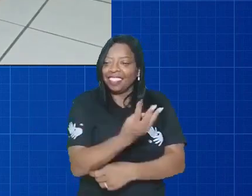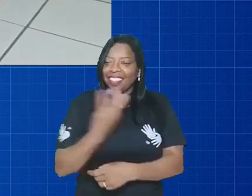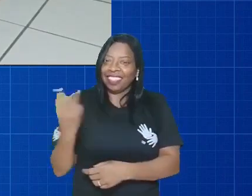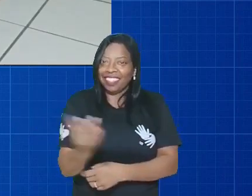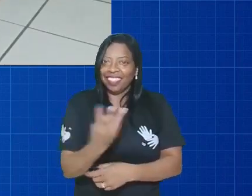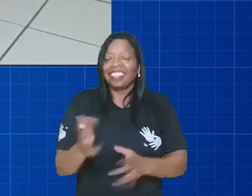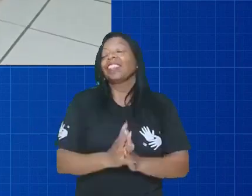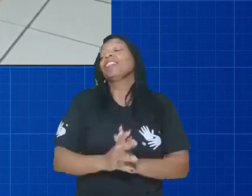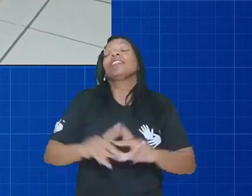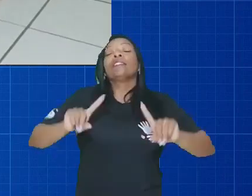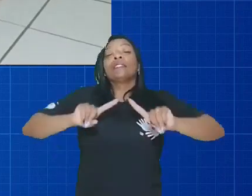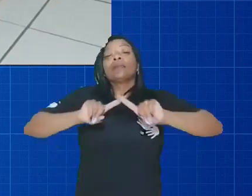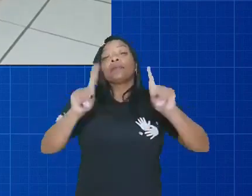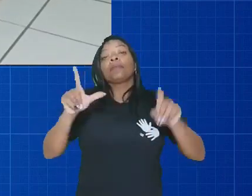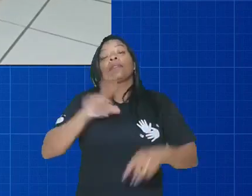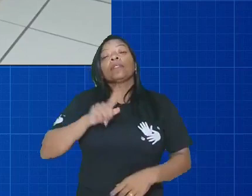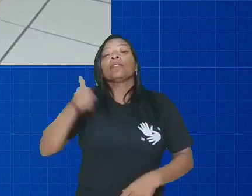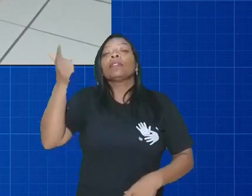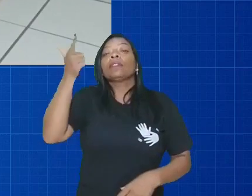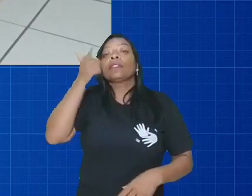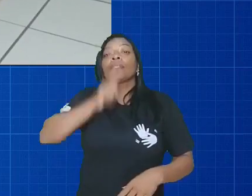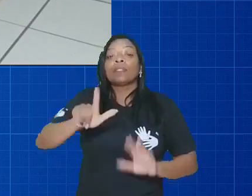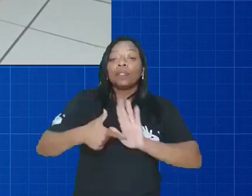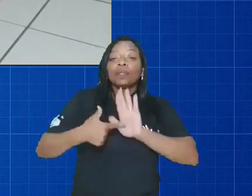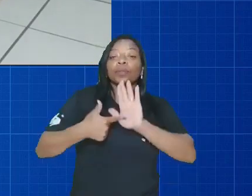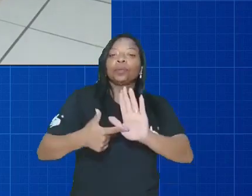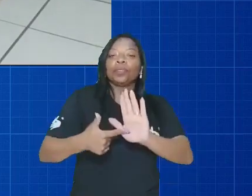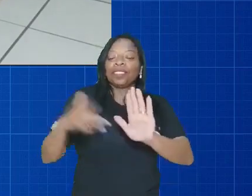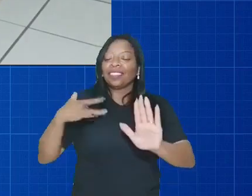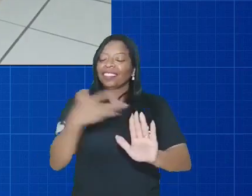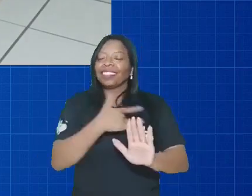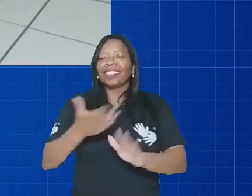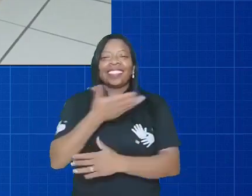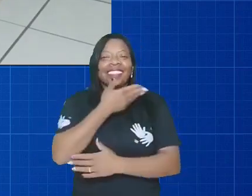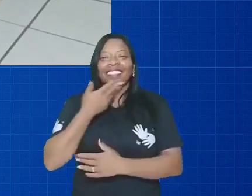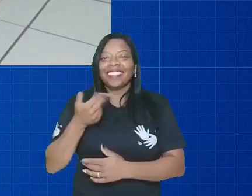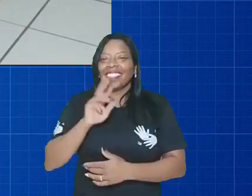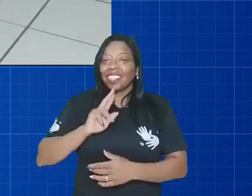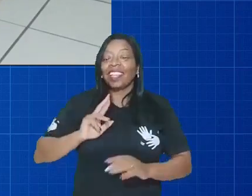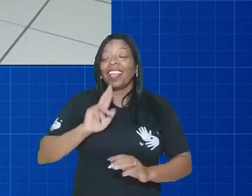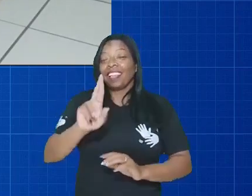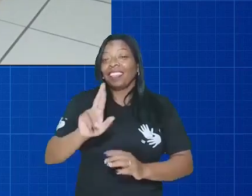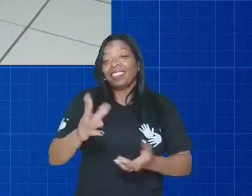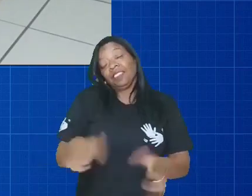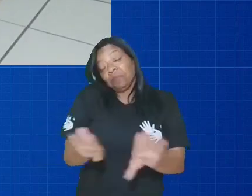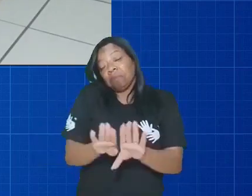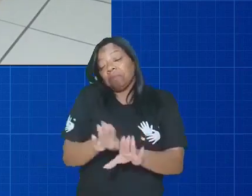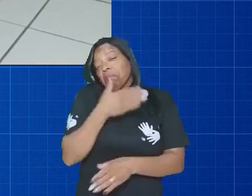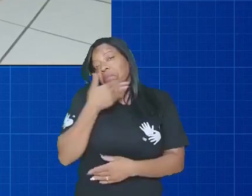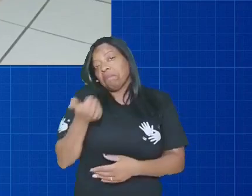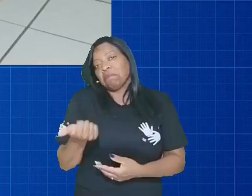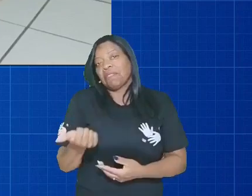ganho expressivo, né, para conseguir se chegar a um resultado muito satisfatório, individual, no terapêutico e